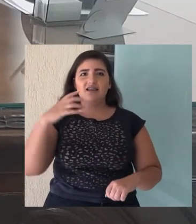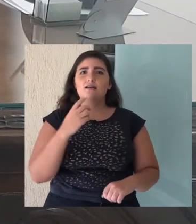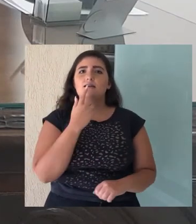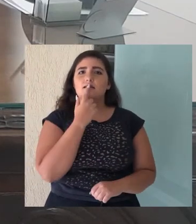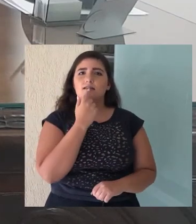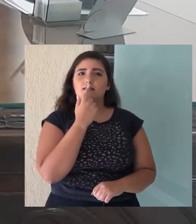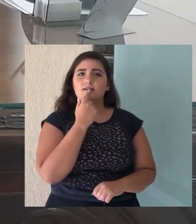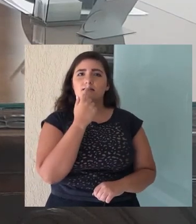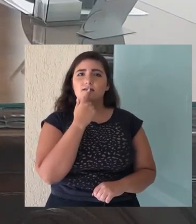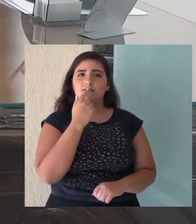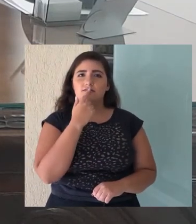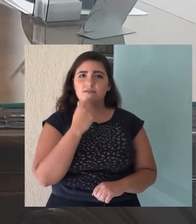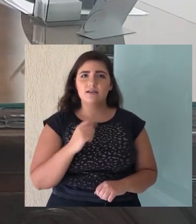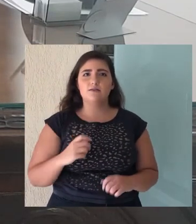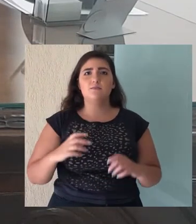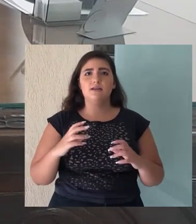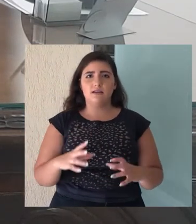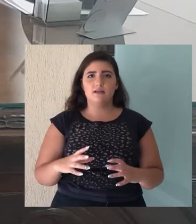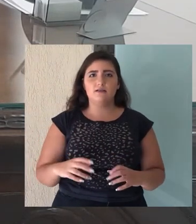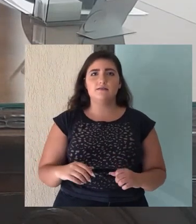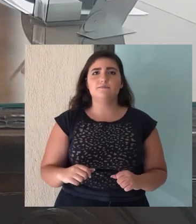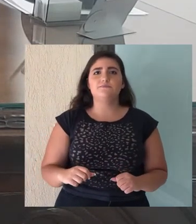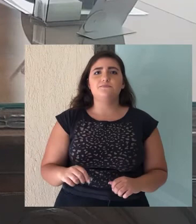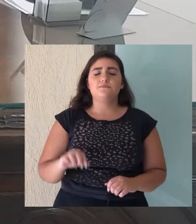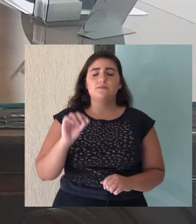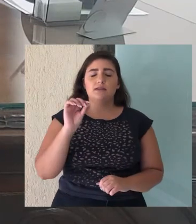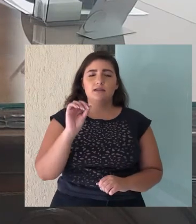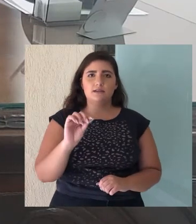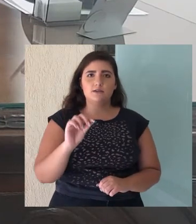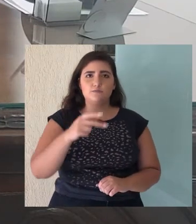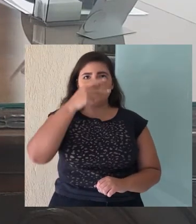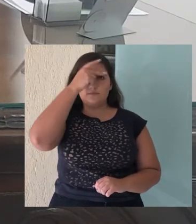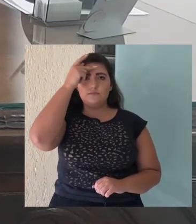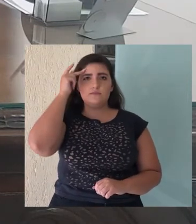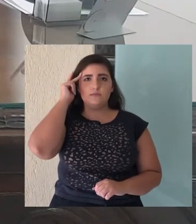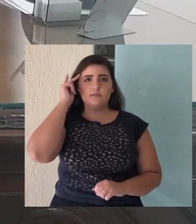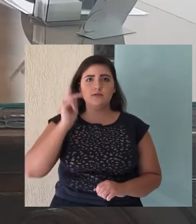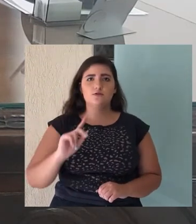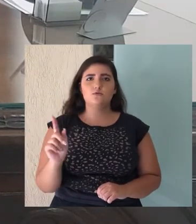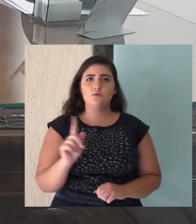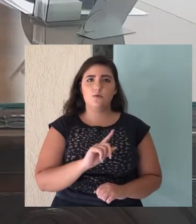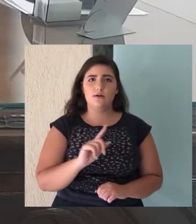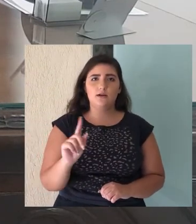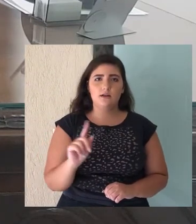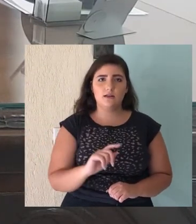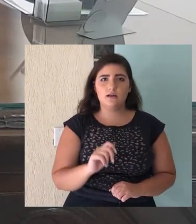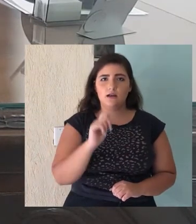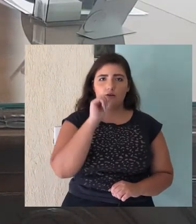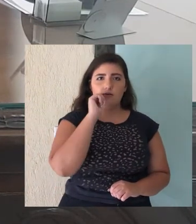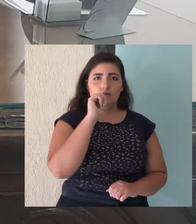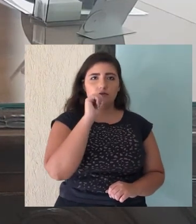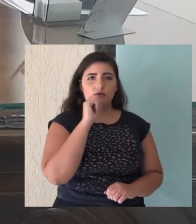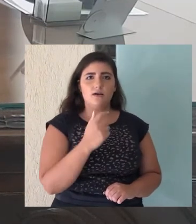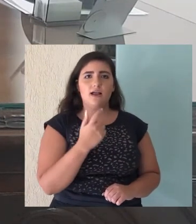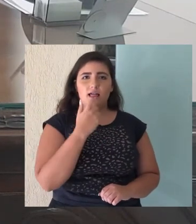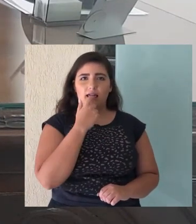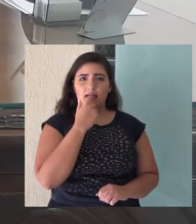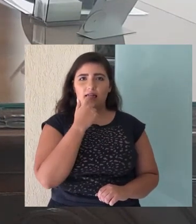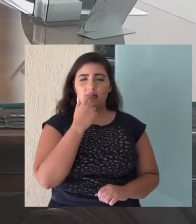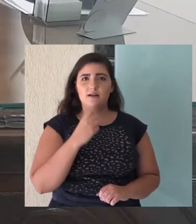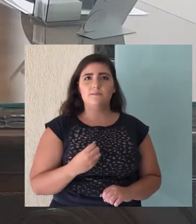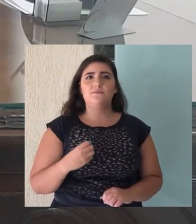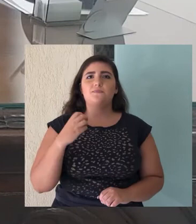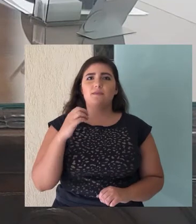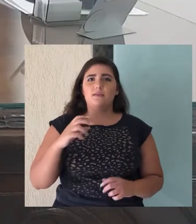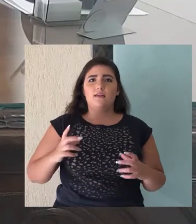dentes, aquela placa ela é repleta de bactérias. E se forem as bactérias que provocam a doença periodontal, elas podem